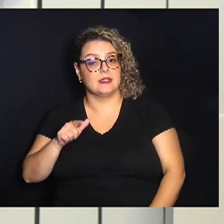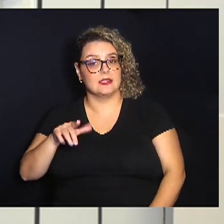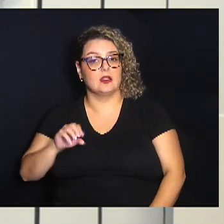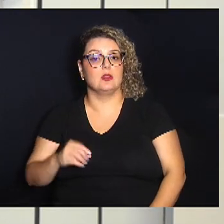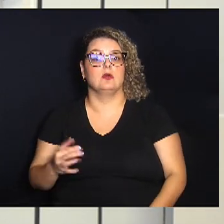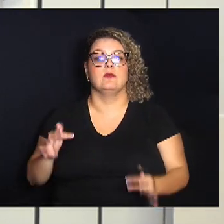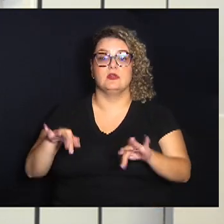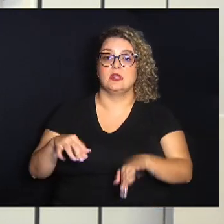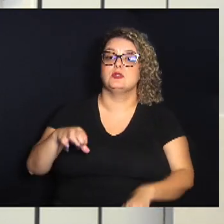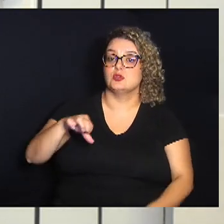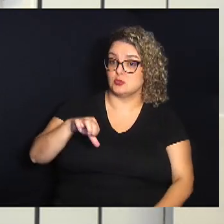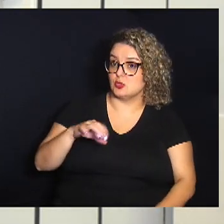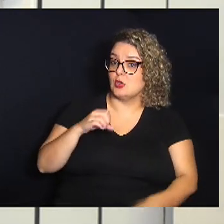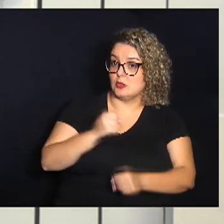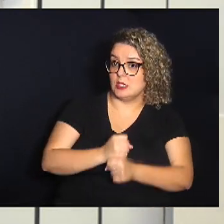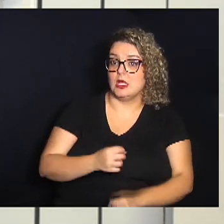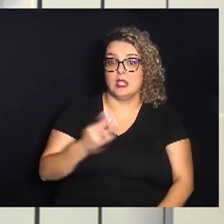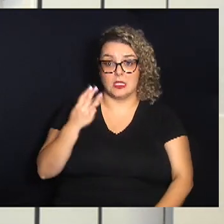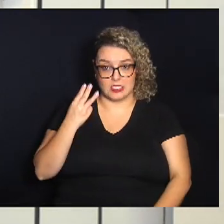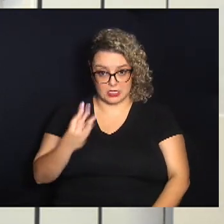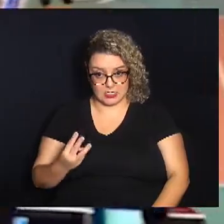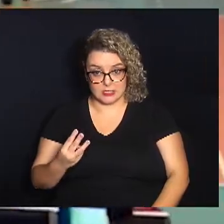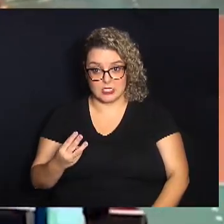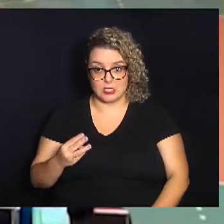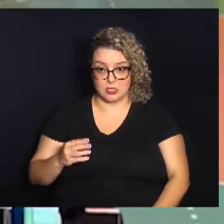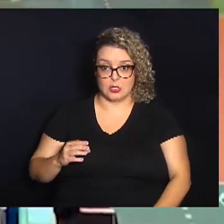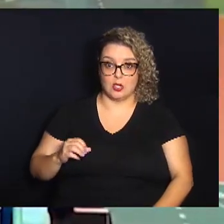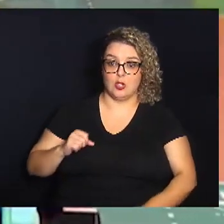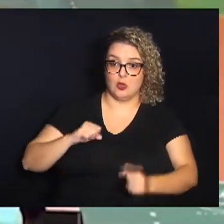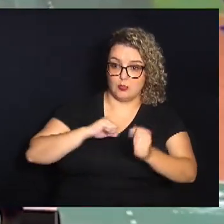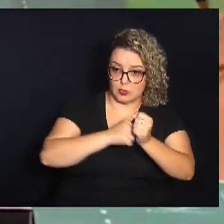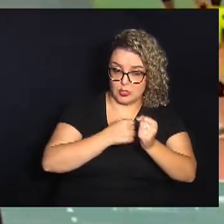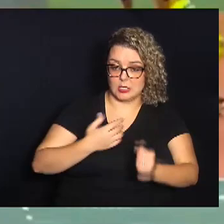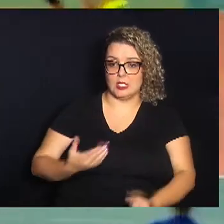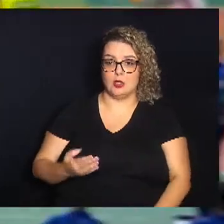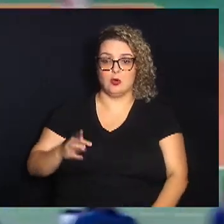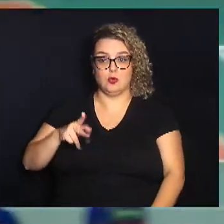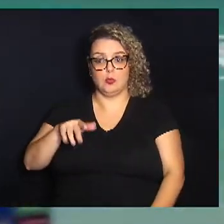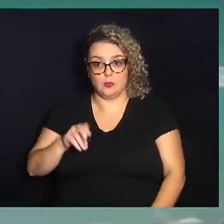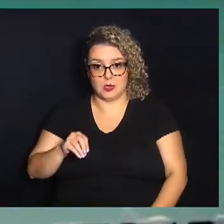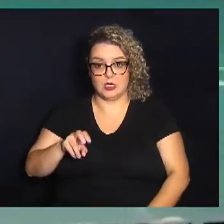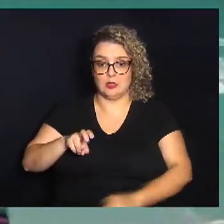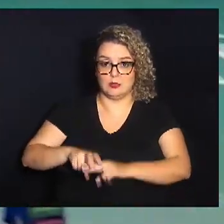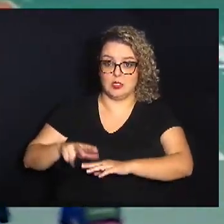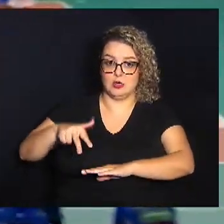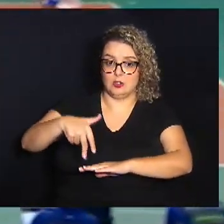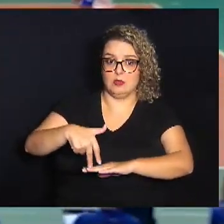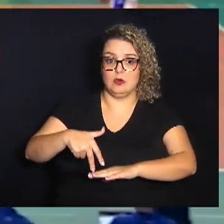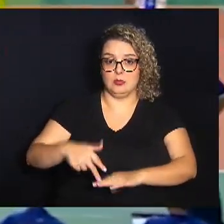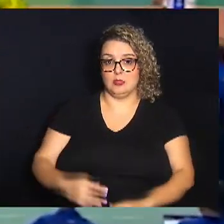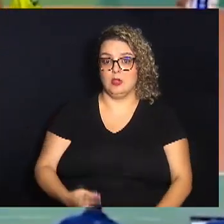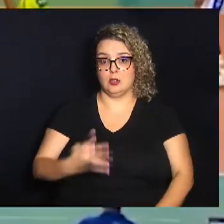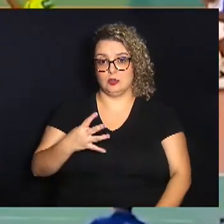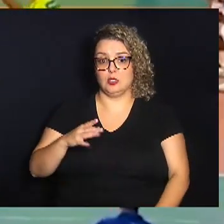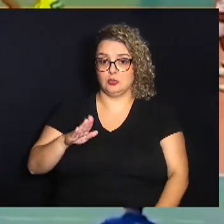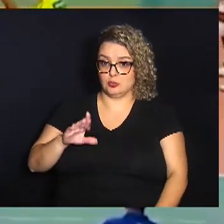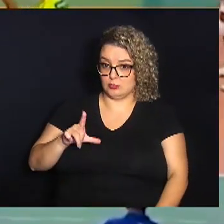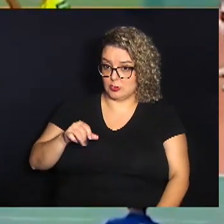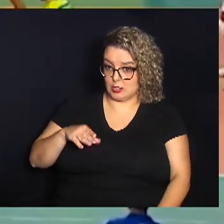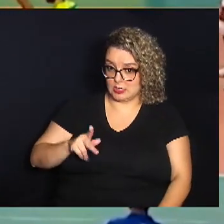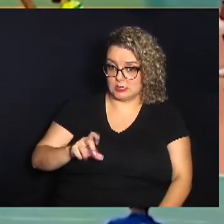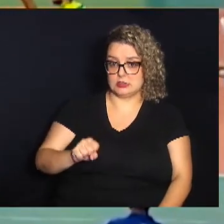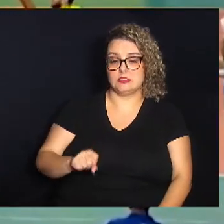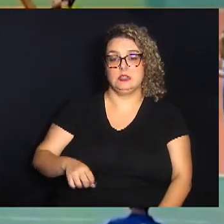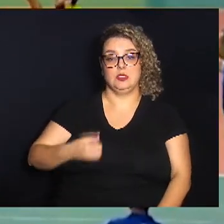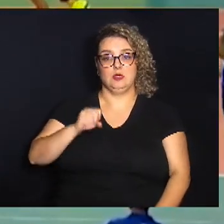9 pontos, sendo 3 em bloqueios. O Brito, que veio do banco, anotou 4 blocos e 8 pontos